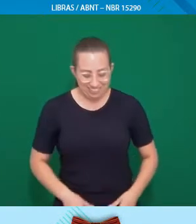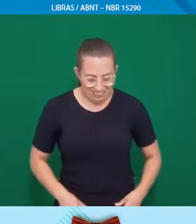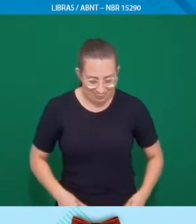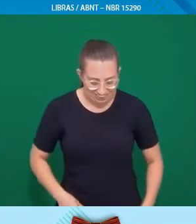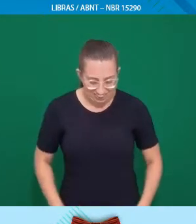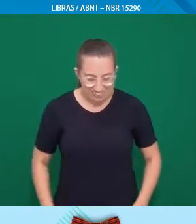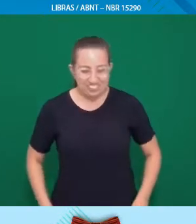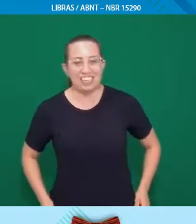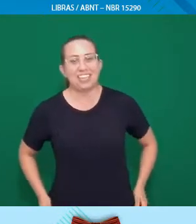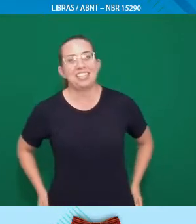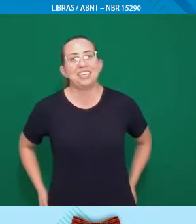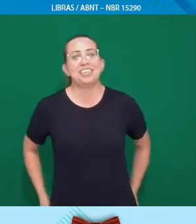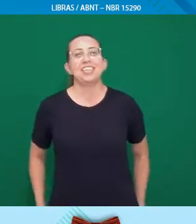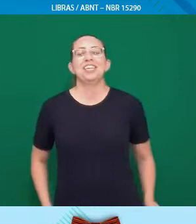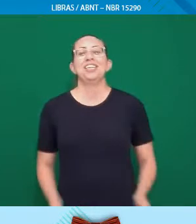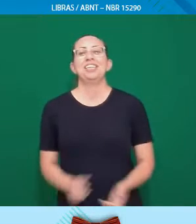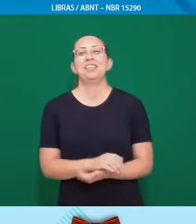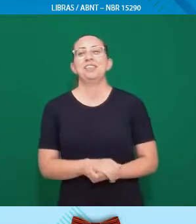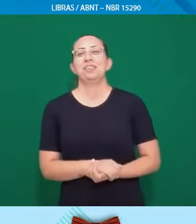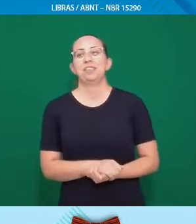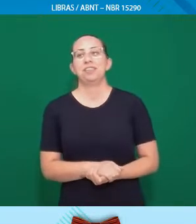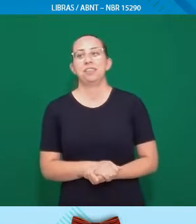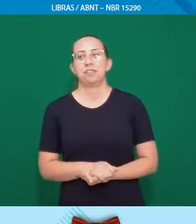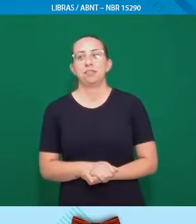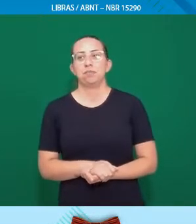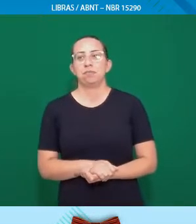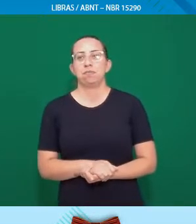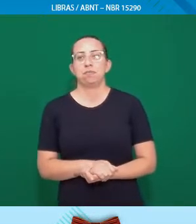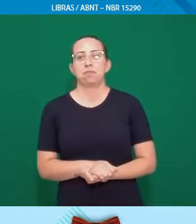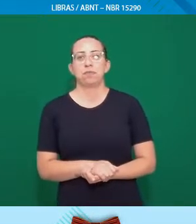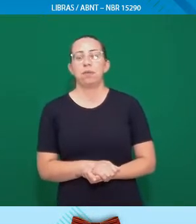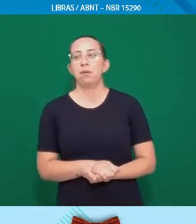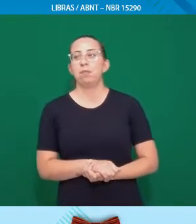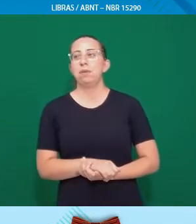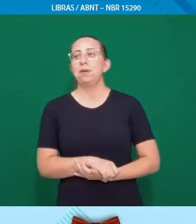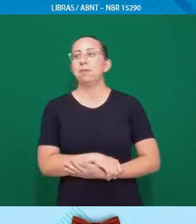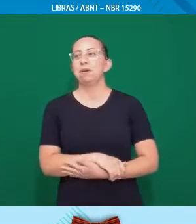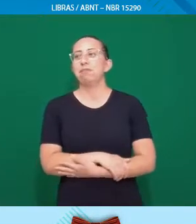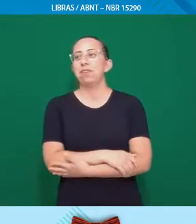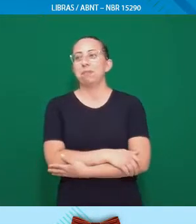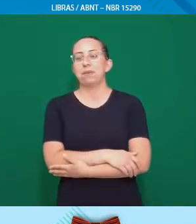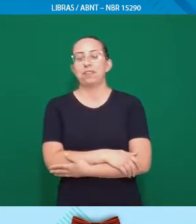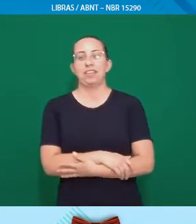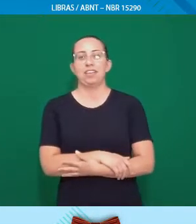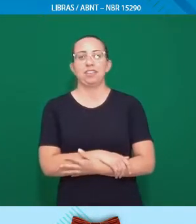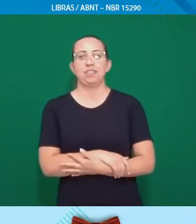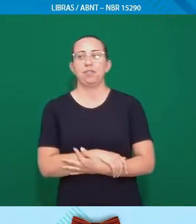E aí E aí